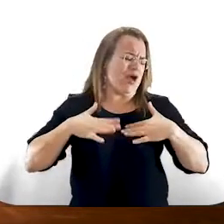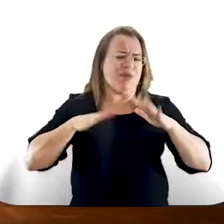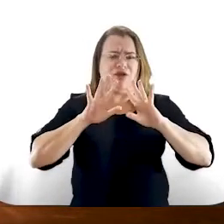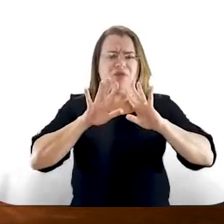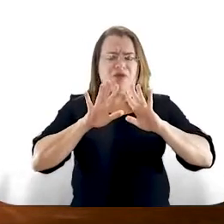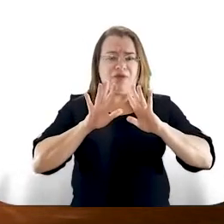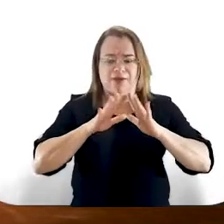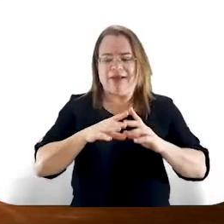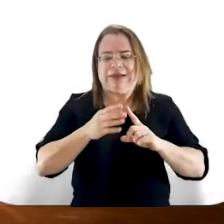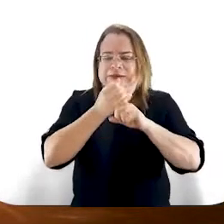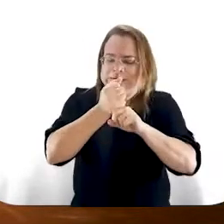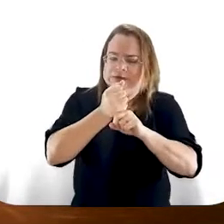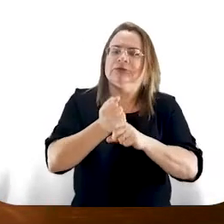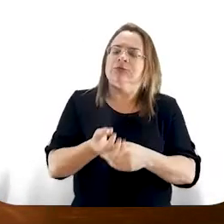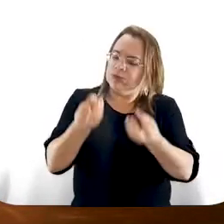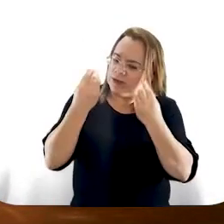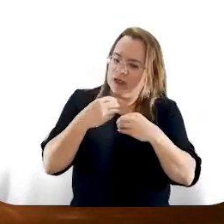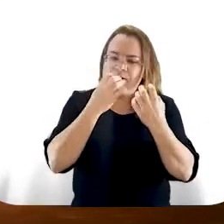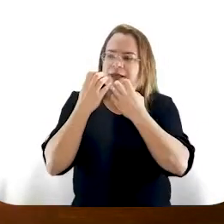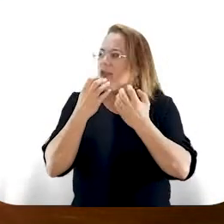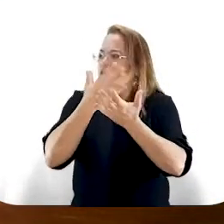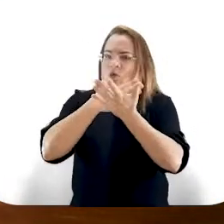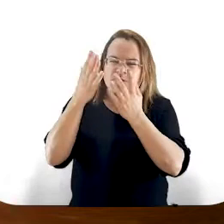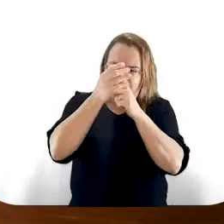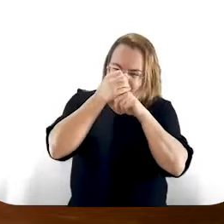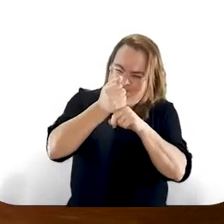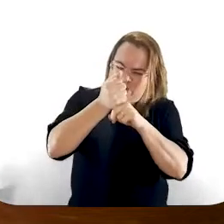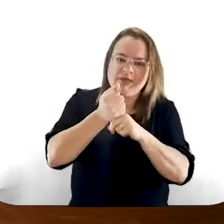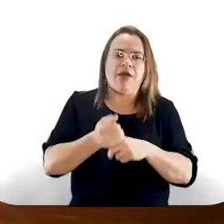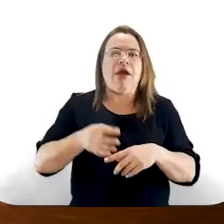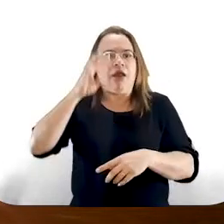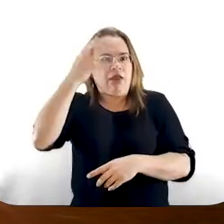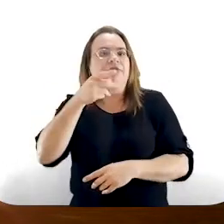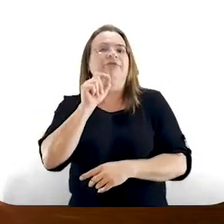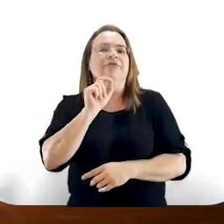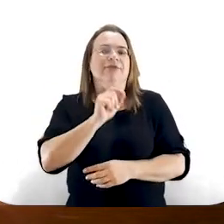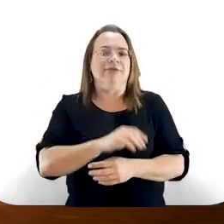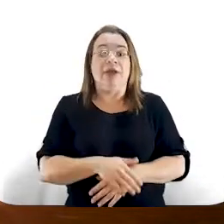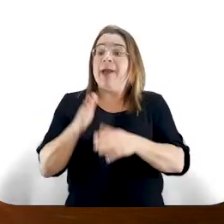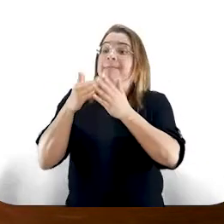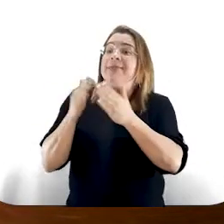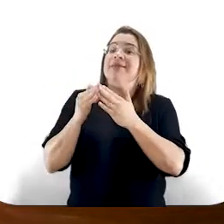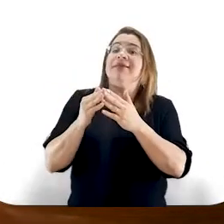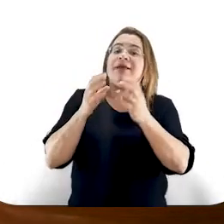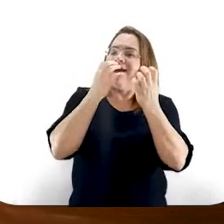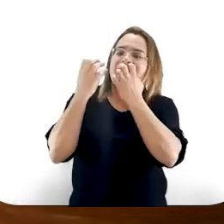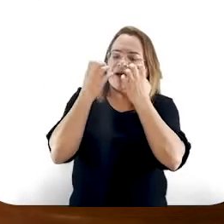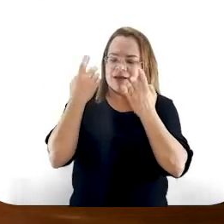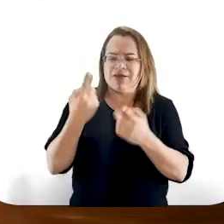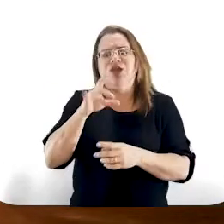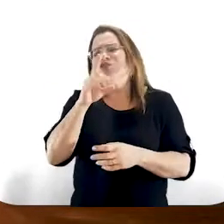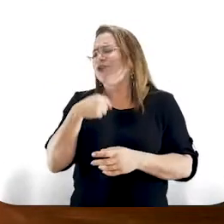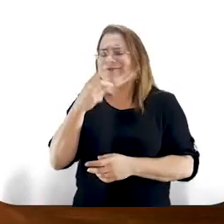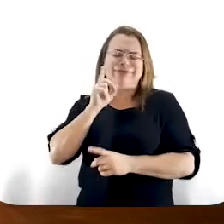não tô mais com essa gaita, não. Devolva minha gaita. Aí ele começou a apertar. Aí ele resolveu, então, pedir a gaita. Só que a gaita não estava